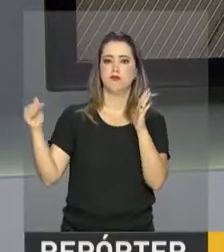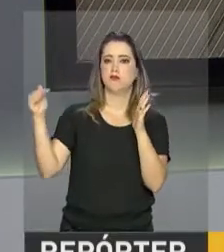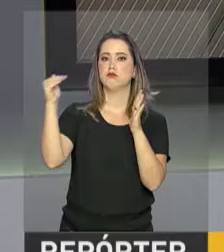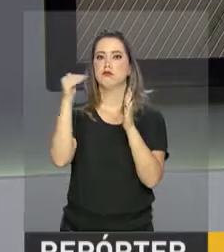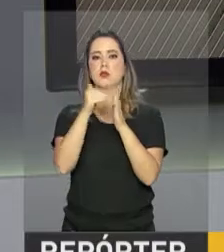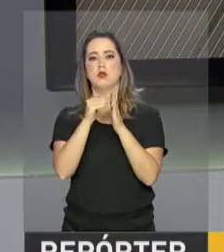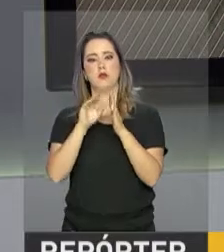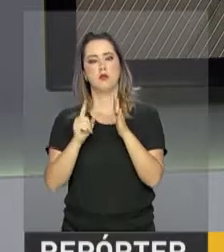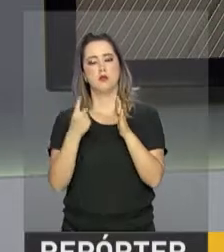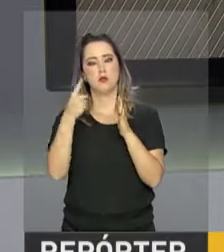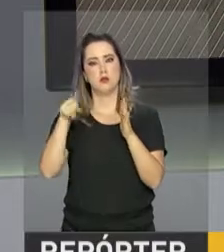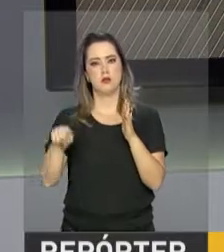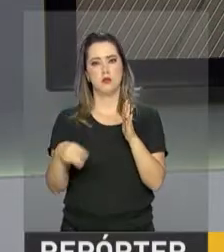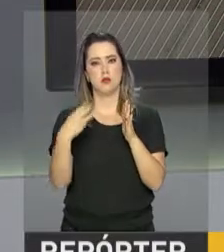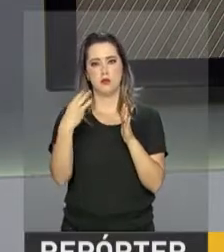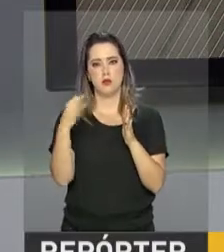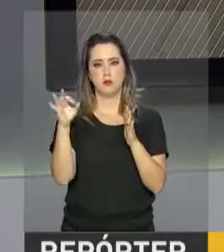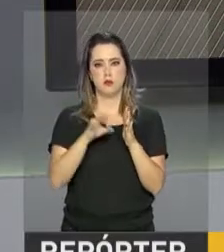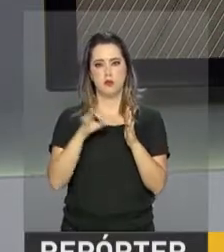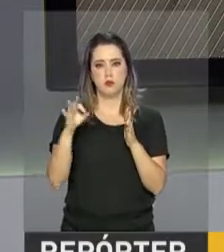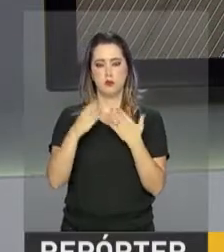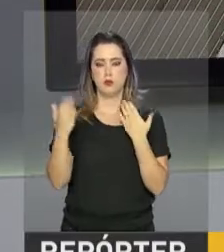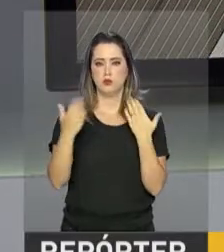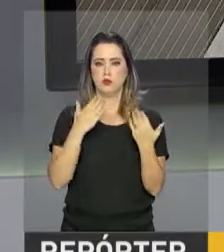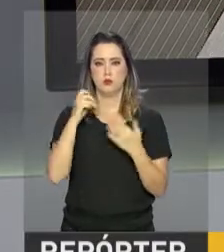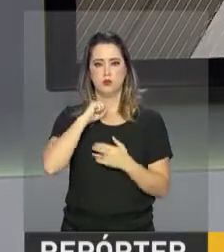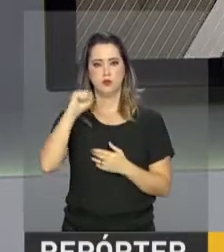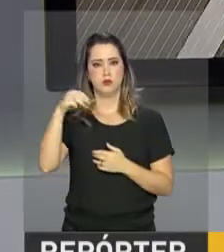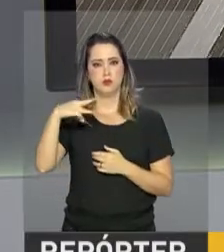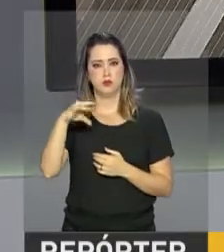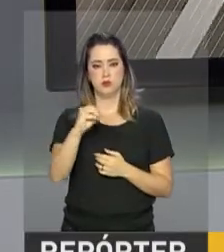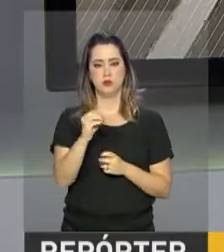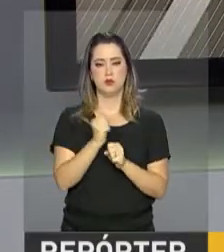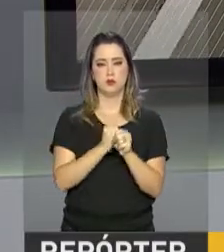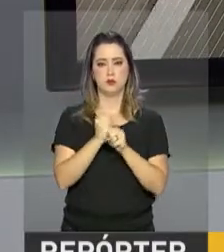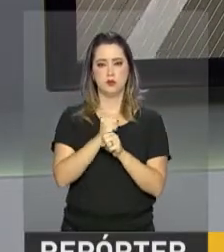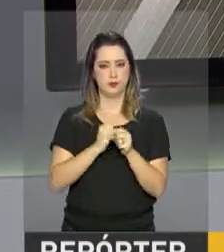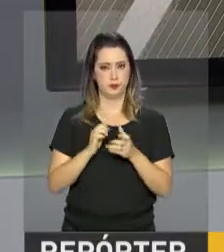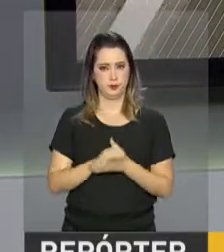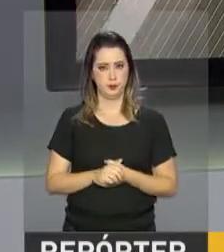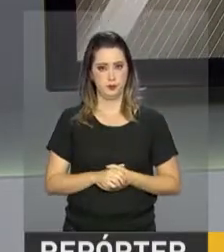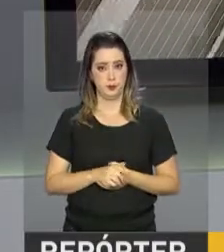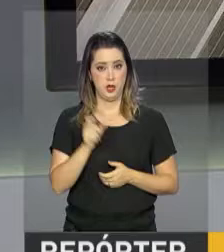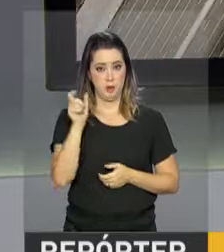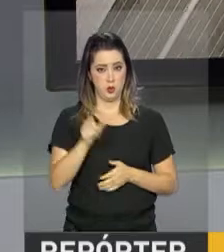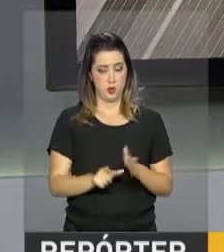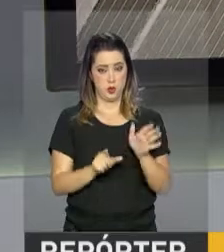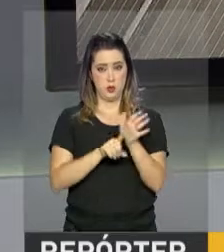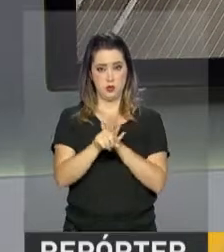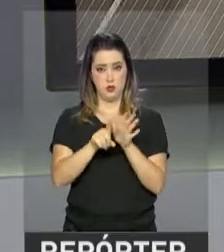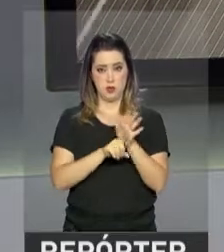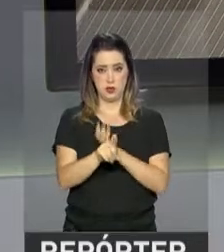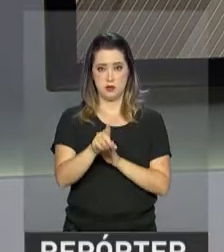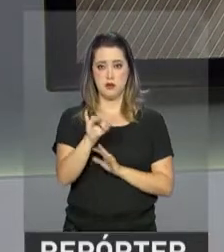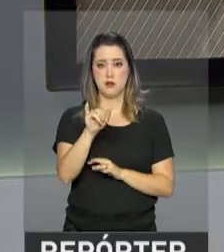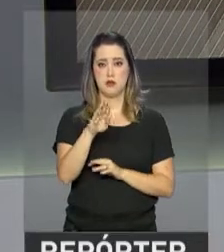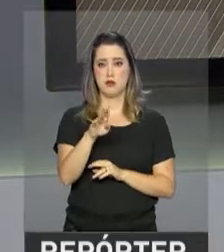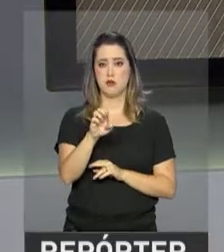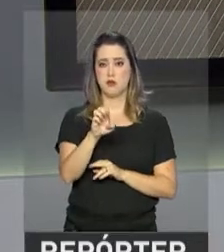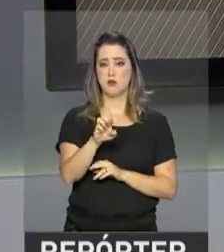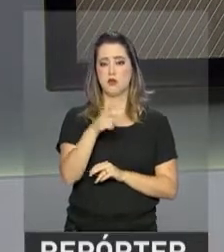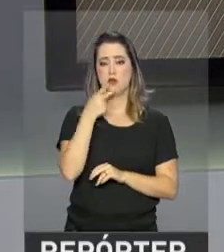varia 1,3 por cento na comparação entre abril e março deste ano a gerente da pesquisa do ibge